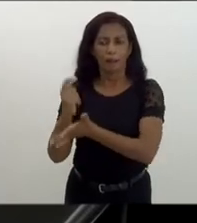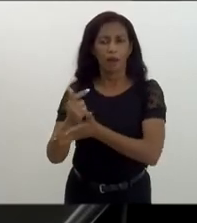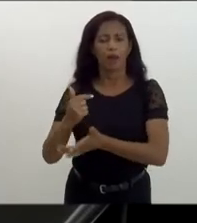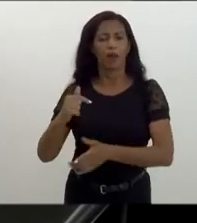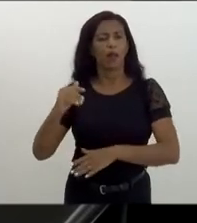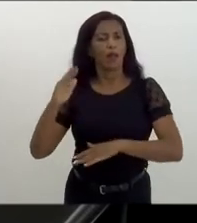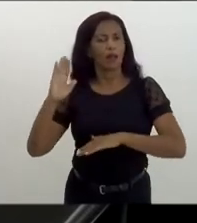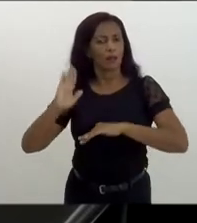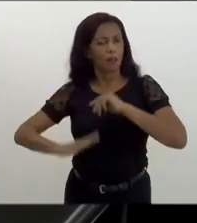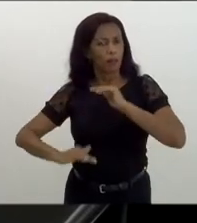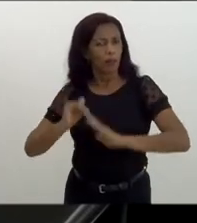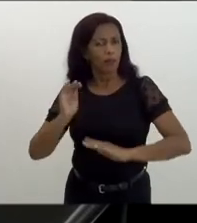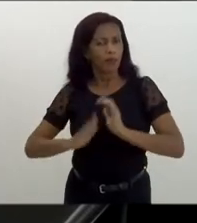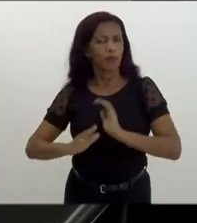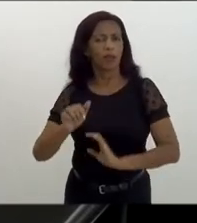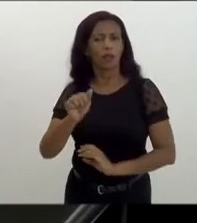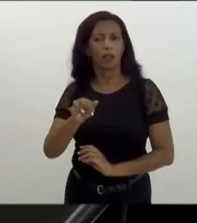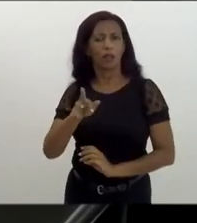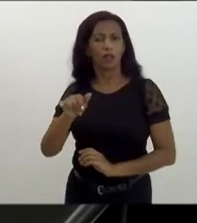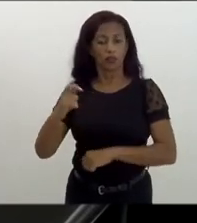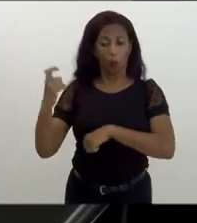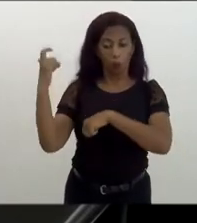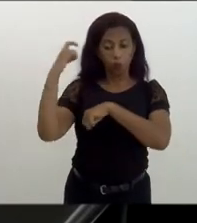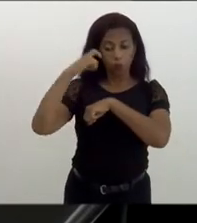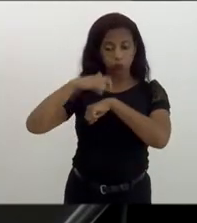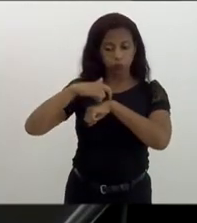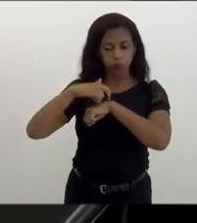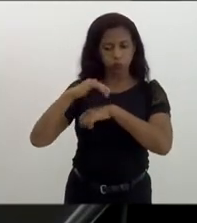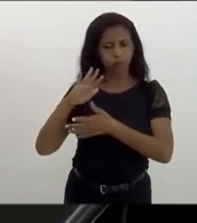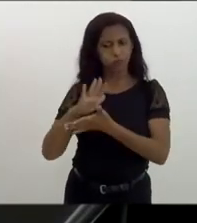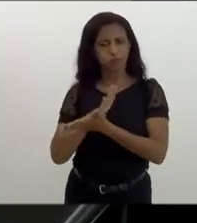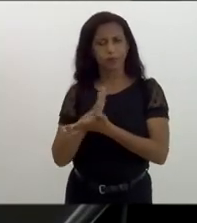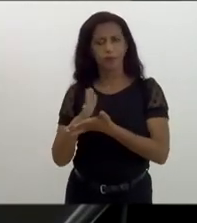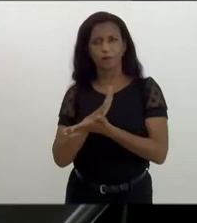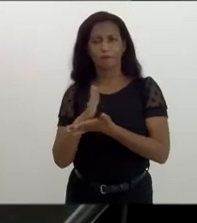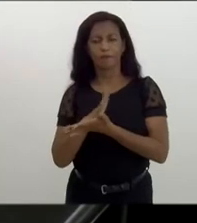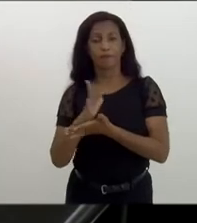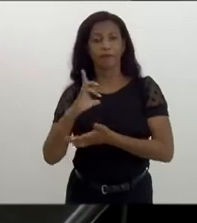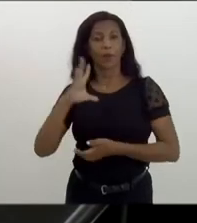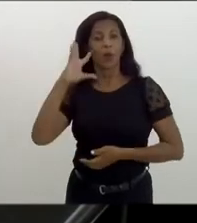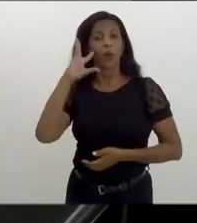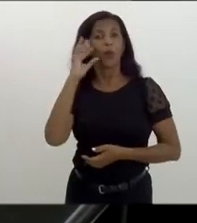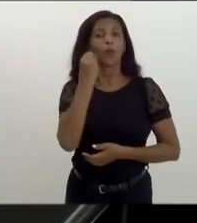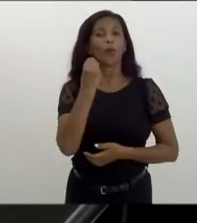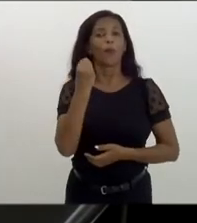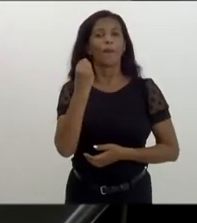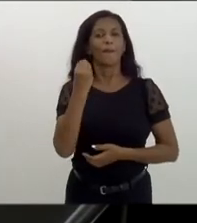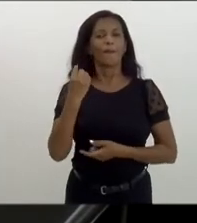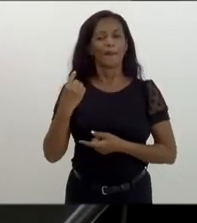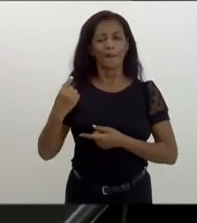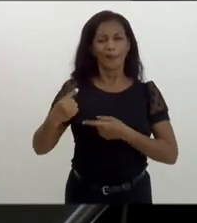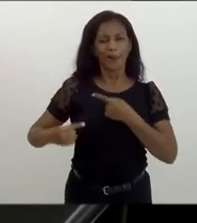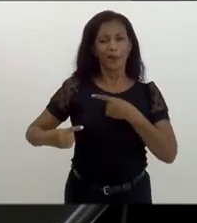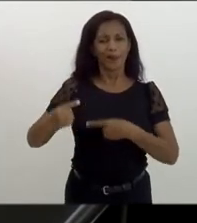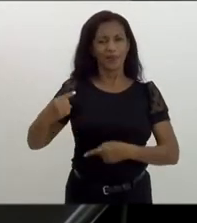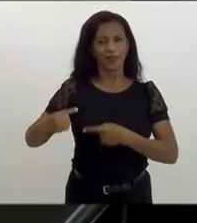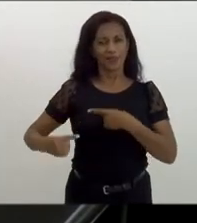Elas têm ativos em algum momento do a uma decisão política